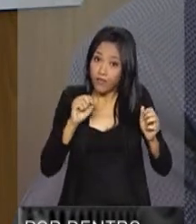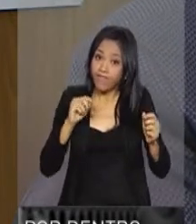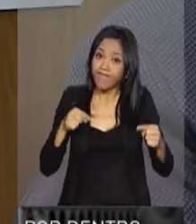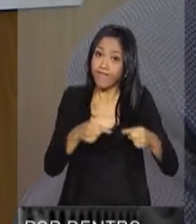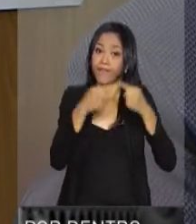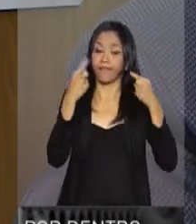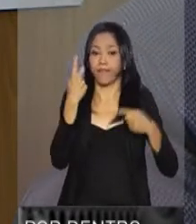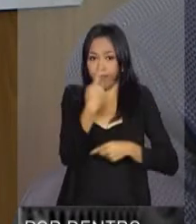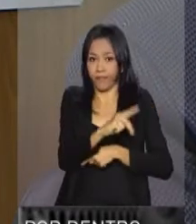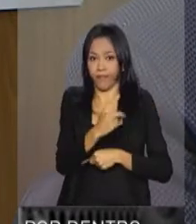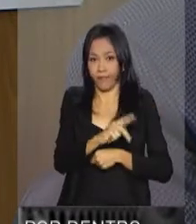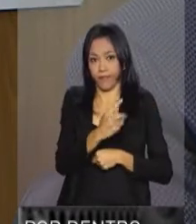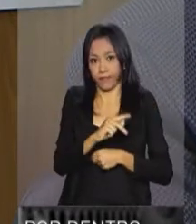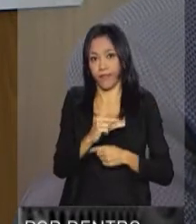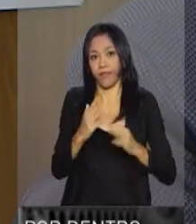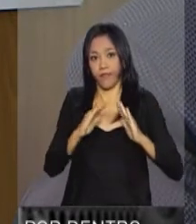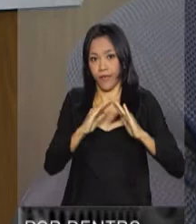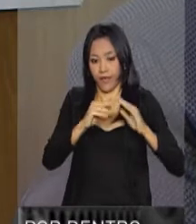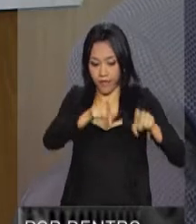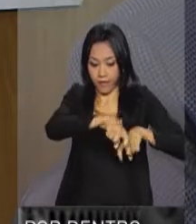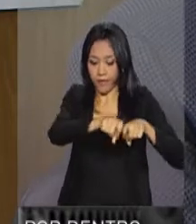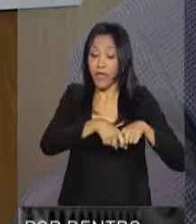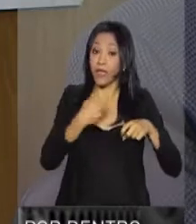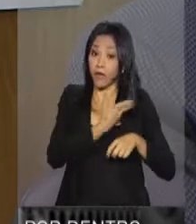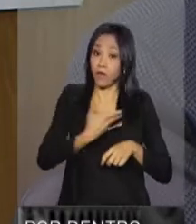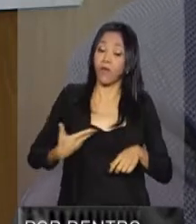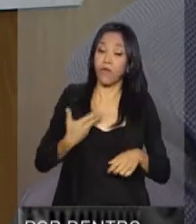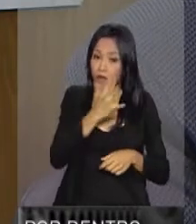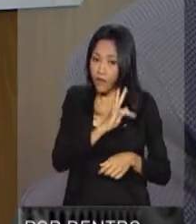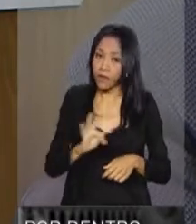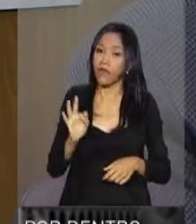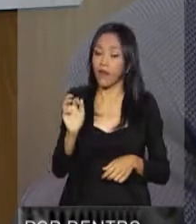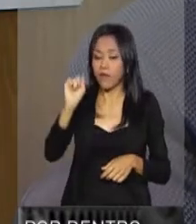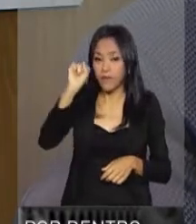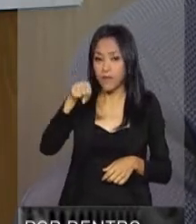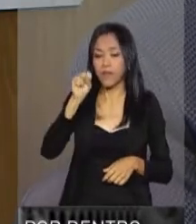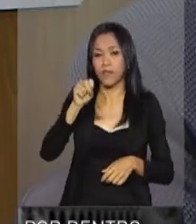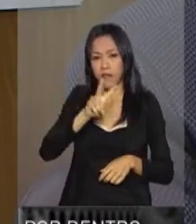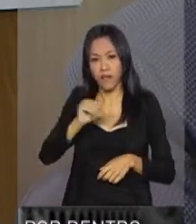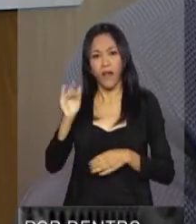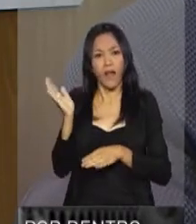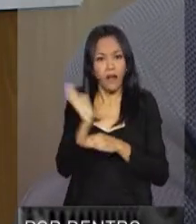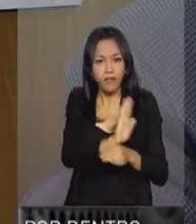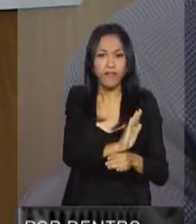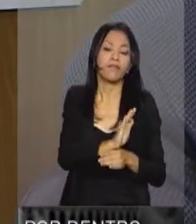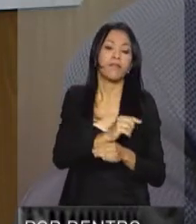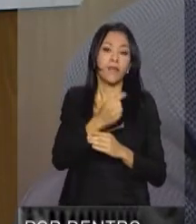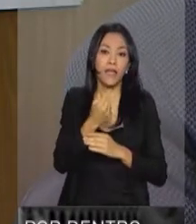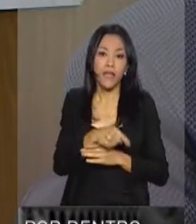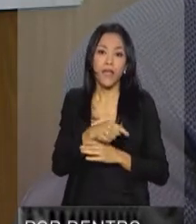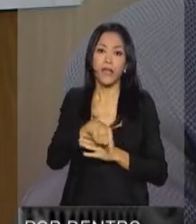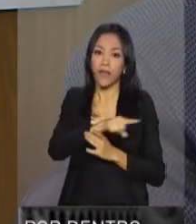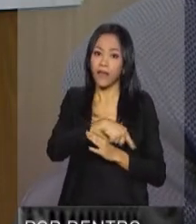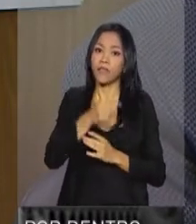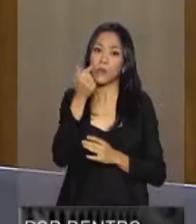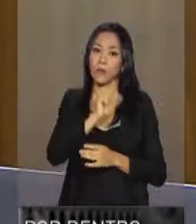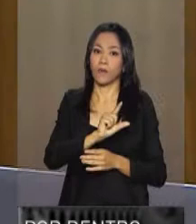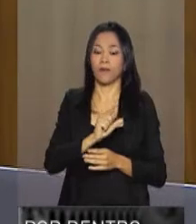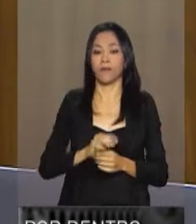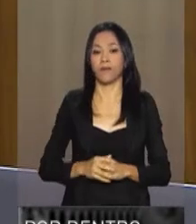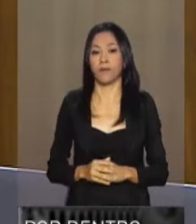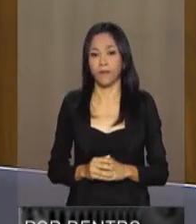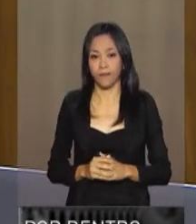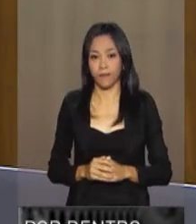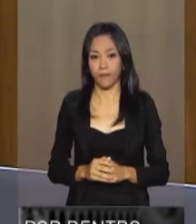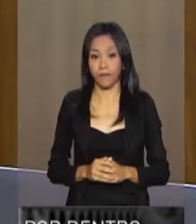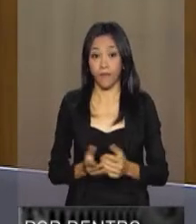qualitativo para sua moradia e que o governo federal dará assim essas condições para quem este investimento seja realizado e agora